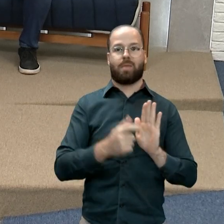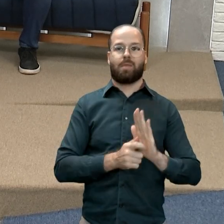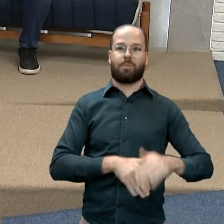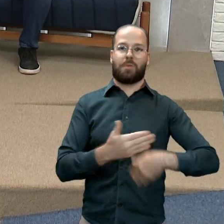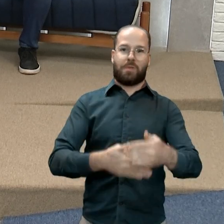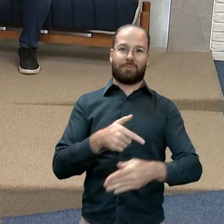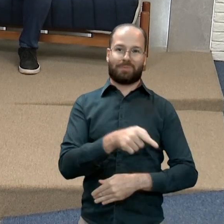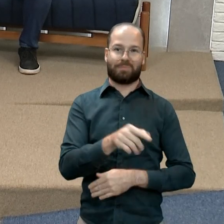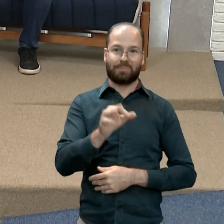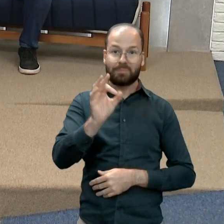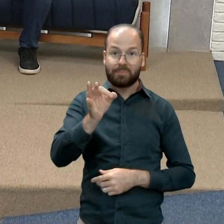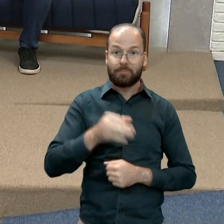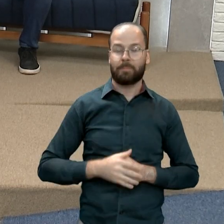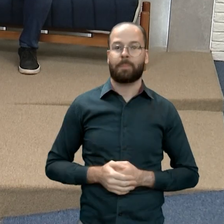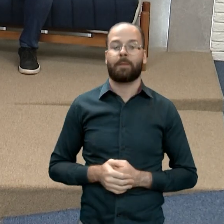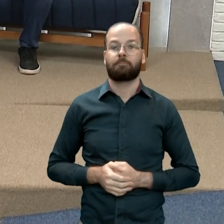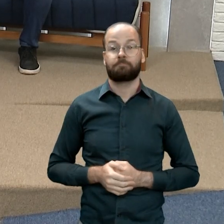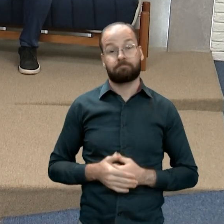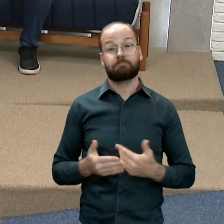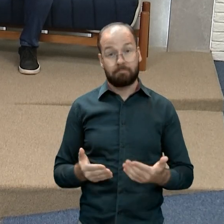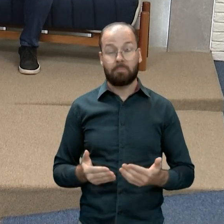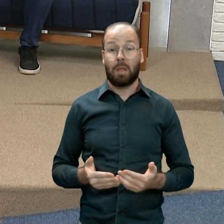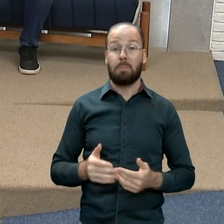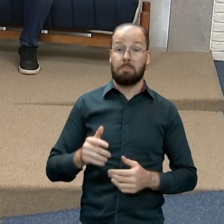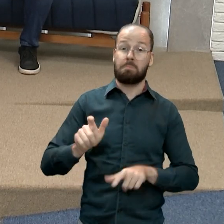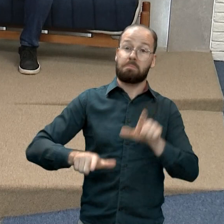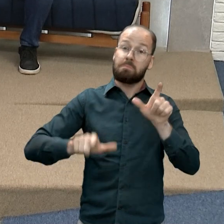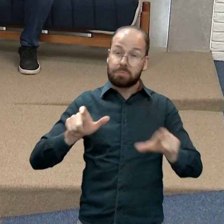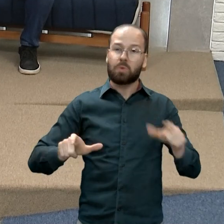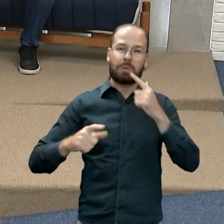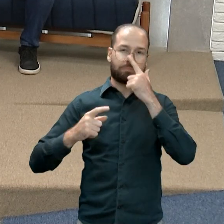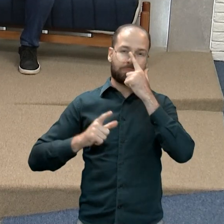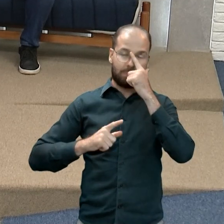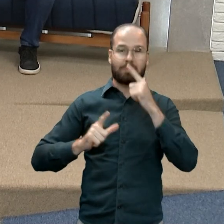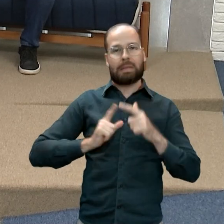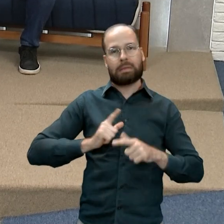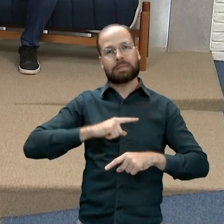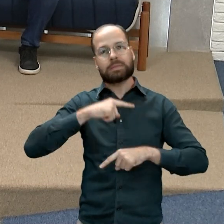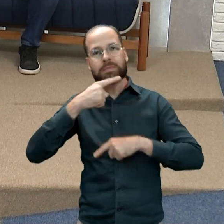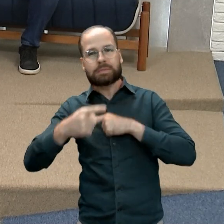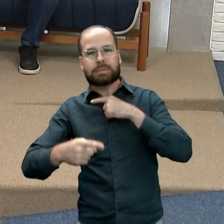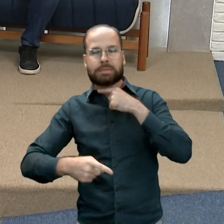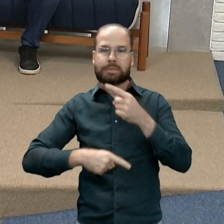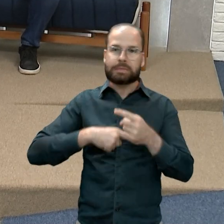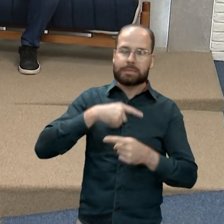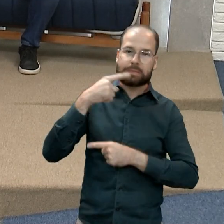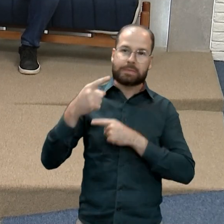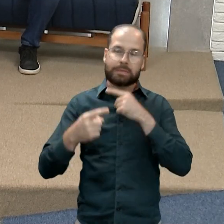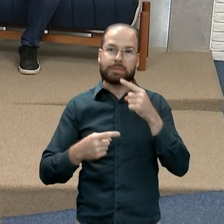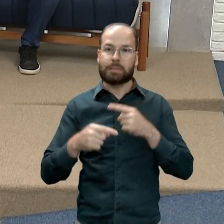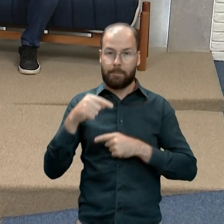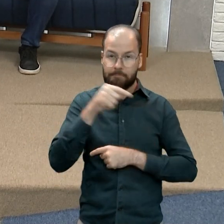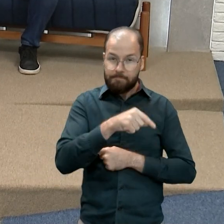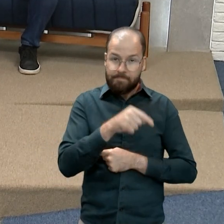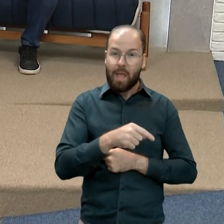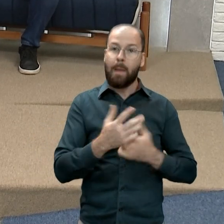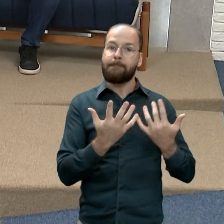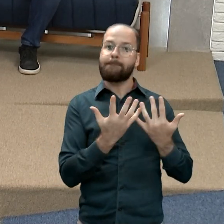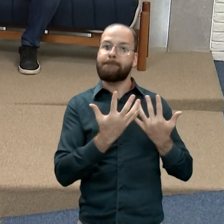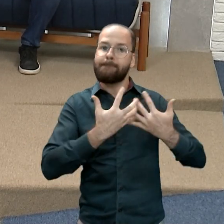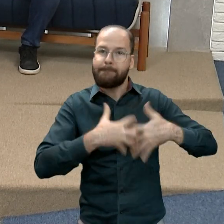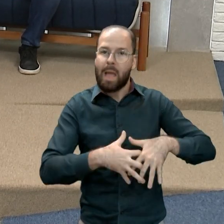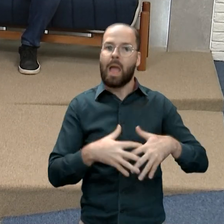dali. E é muito questionada essa questão, né, de que as máquinas estão tomando conta,